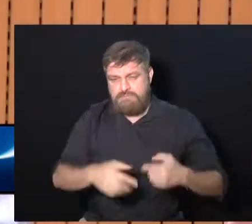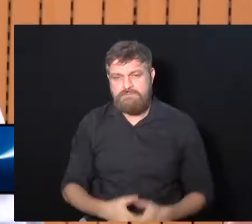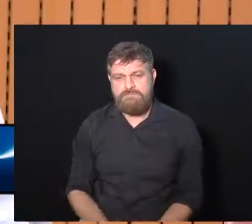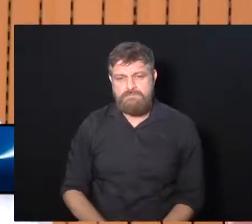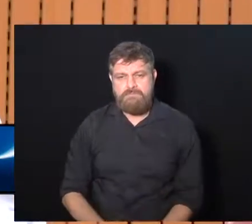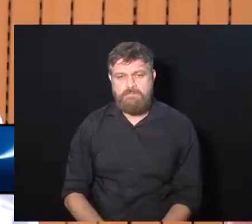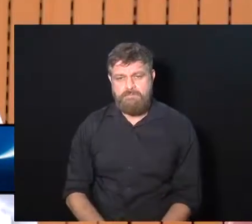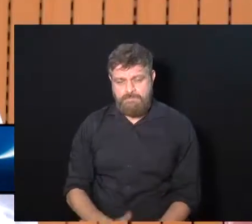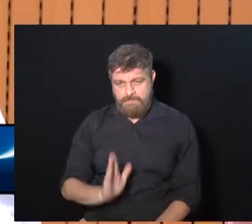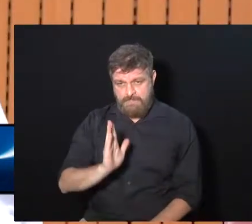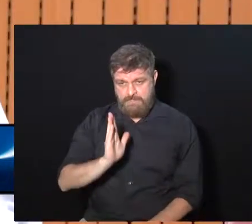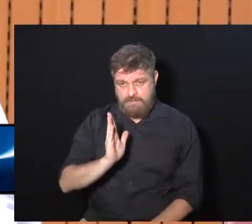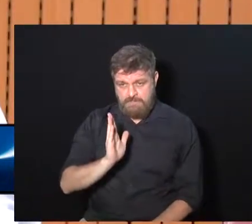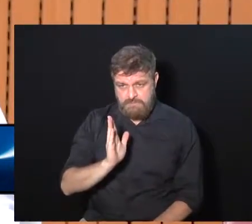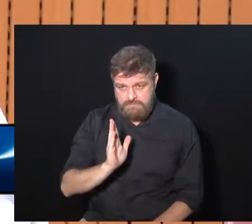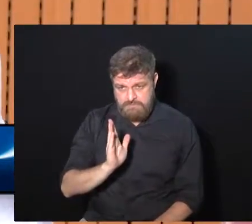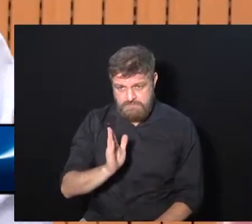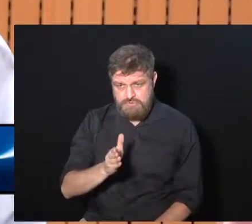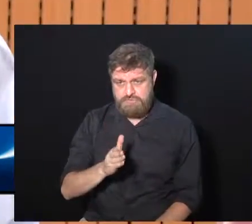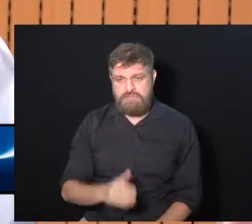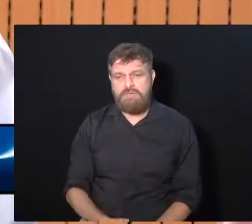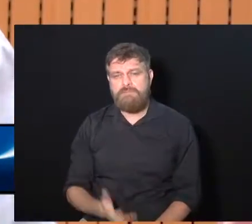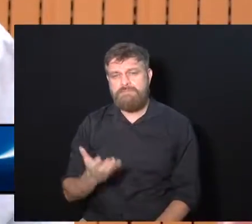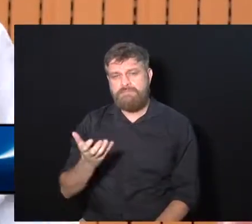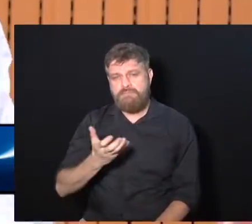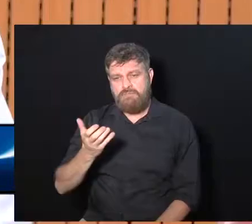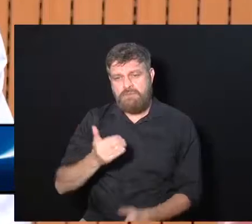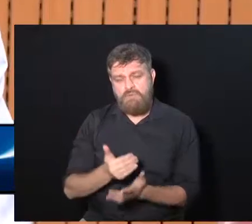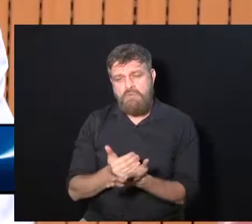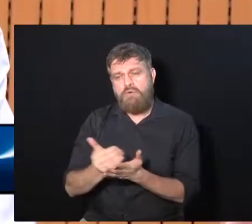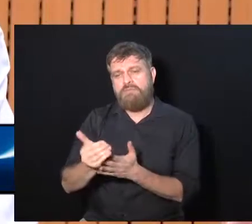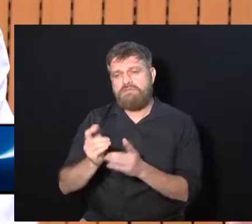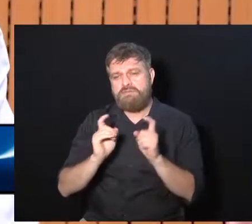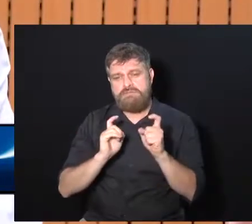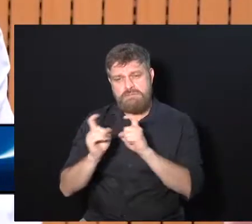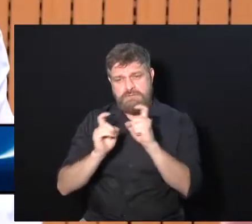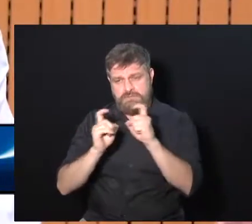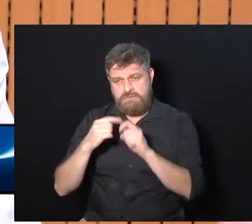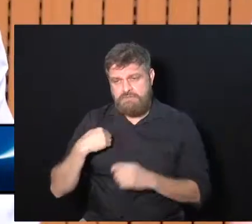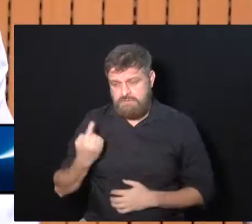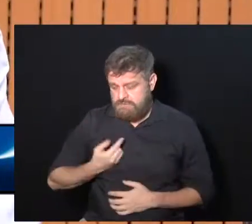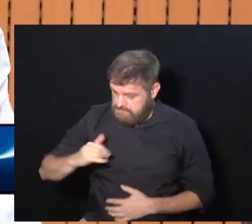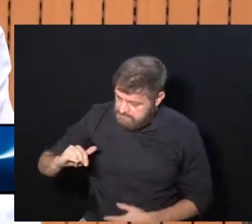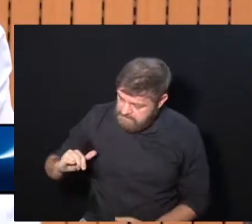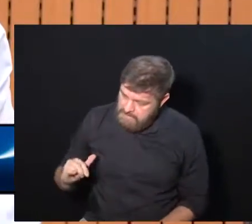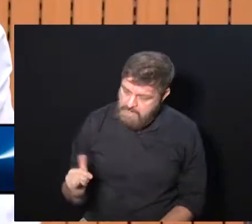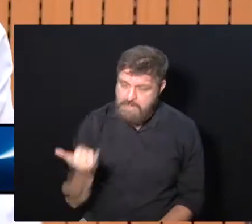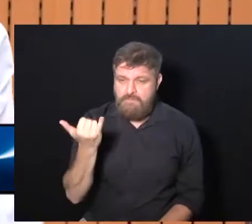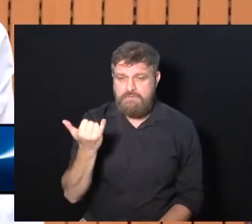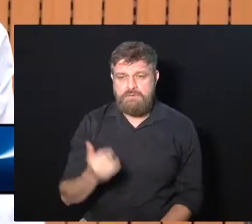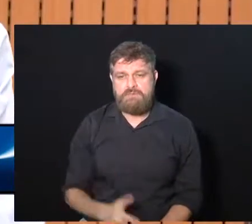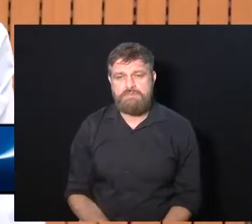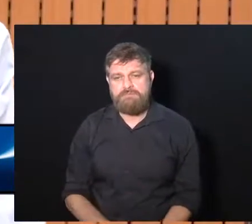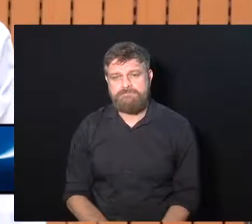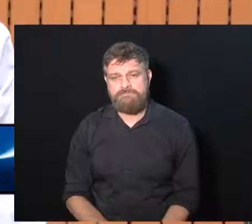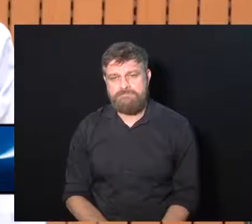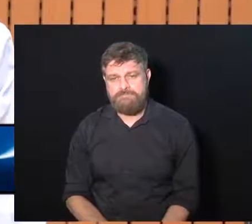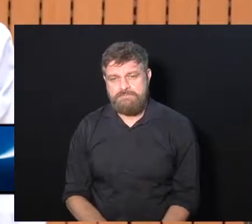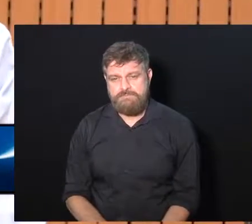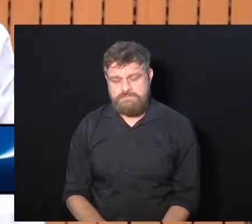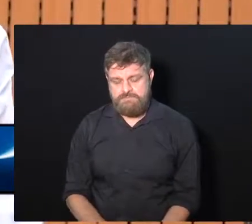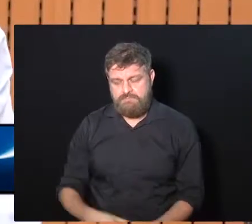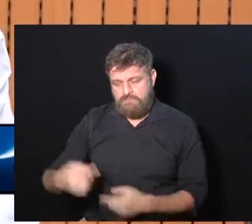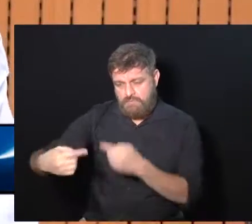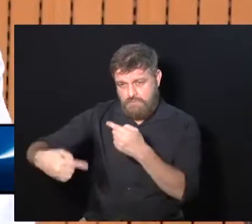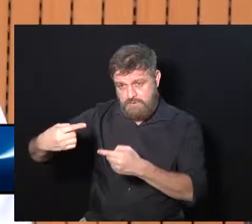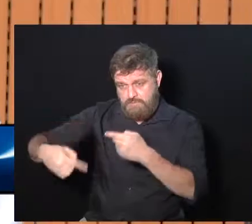Então, eu já queria começar a reunião, para que a gente possa aproveitar bastante o debate